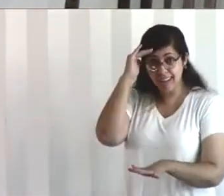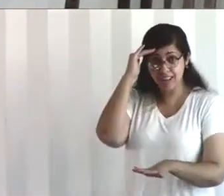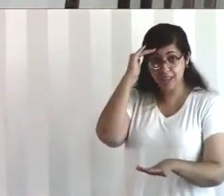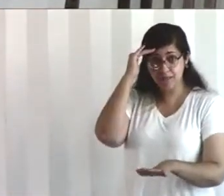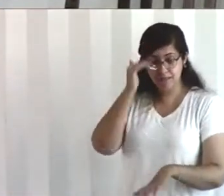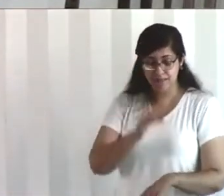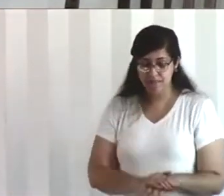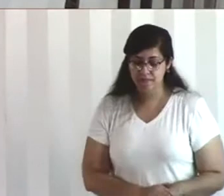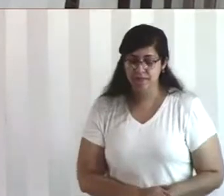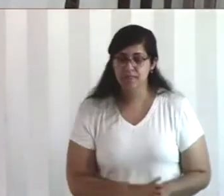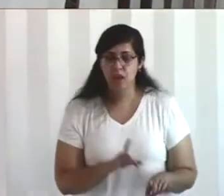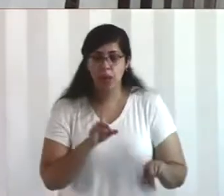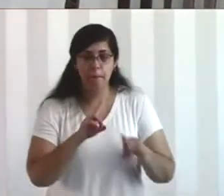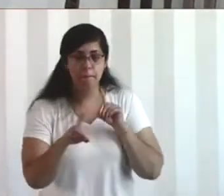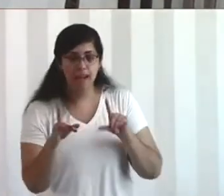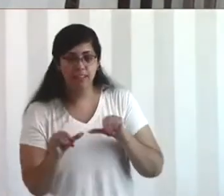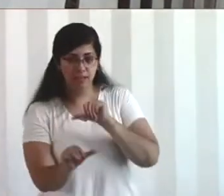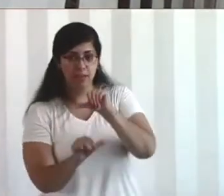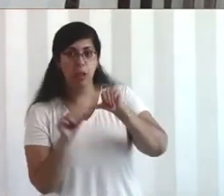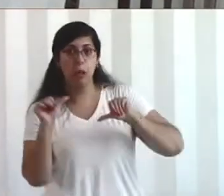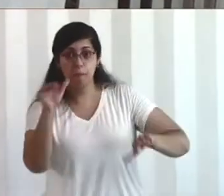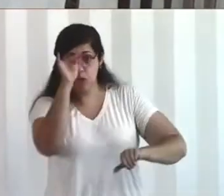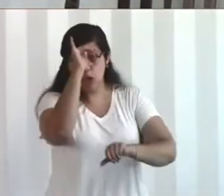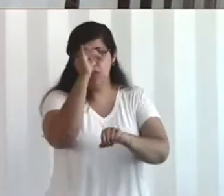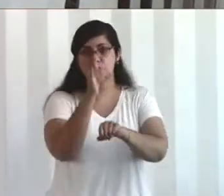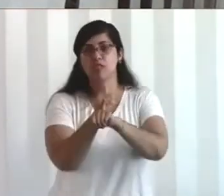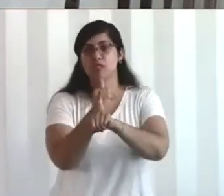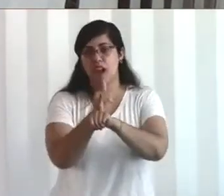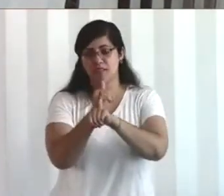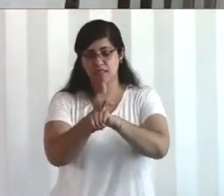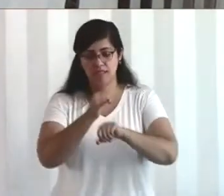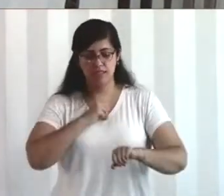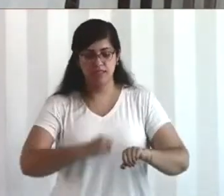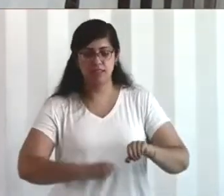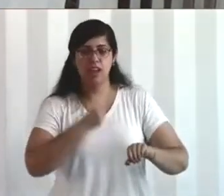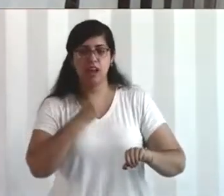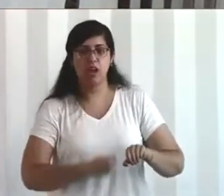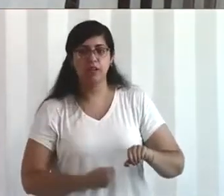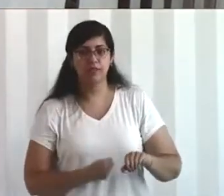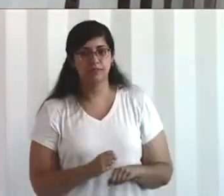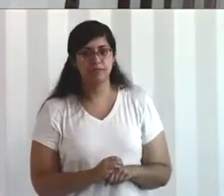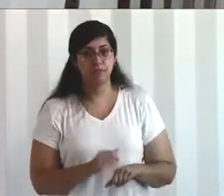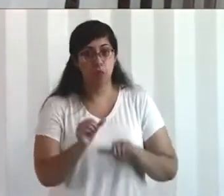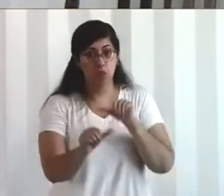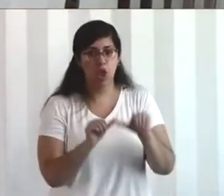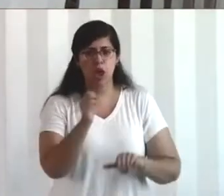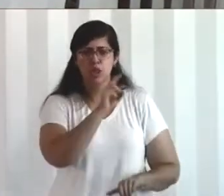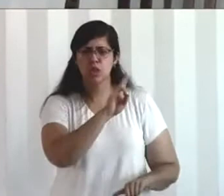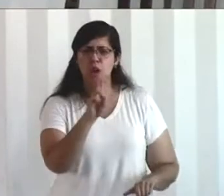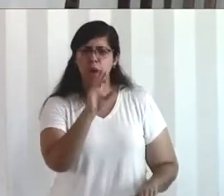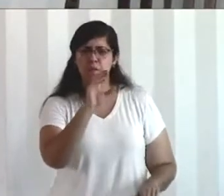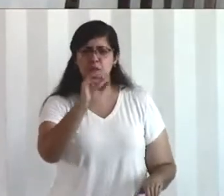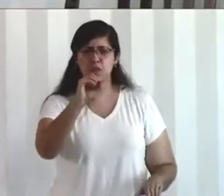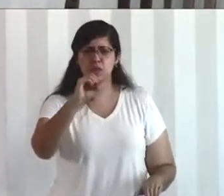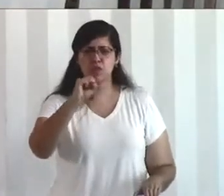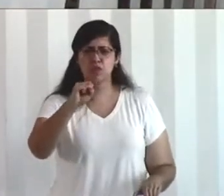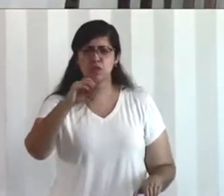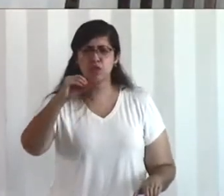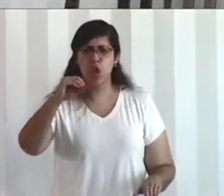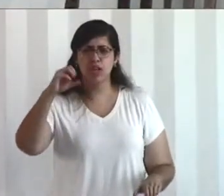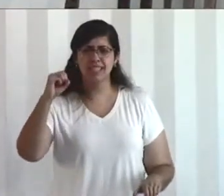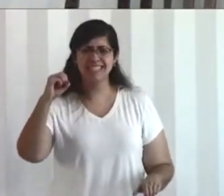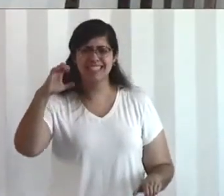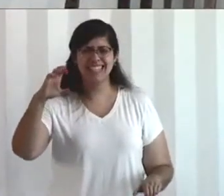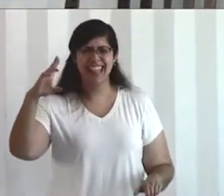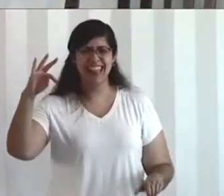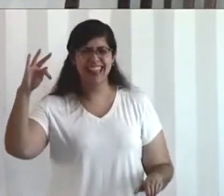outra pessoa assume a sinagoga, um tal de Sóstenes. E vejam mais esse detalhe. Depois, quando Paulo vai